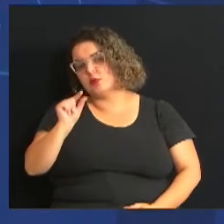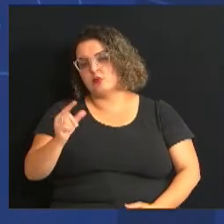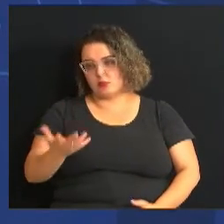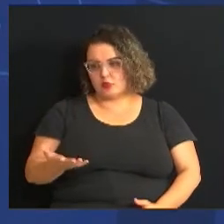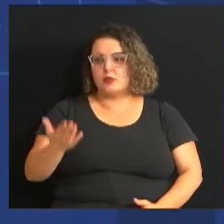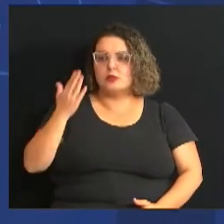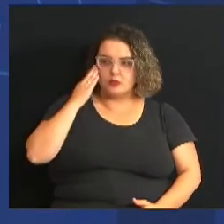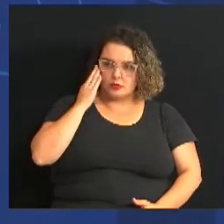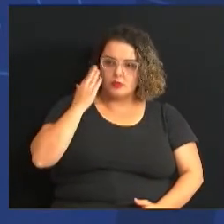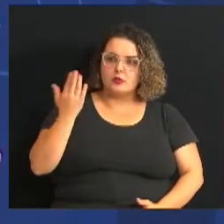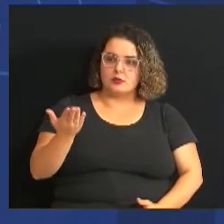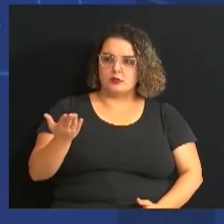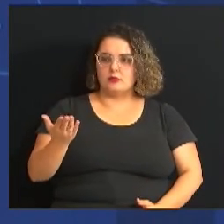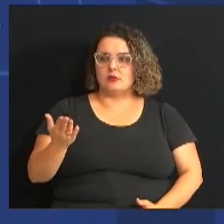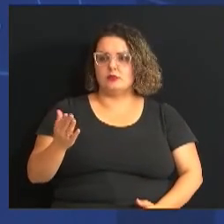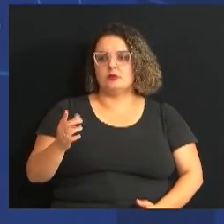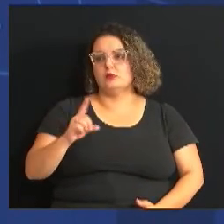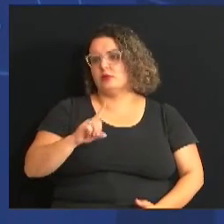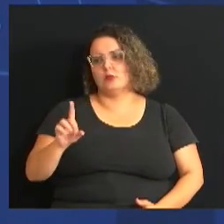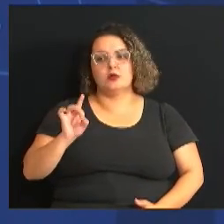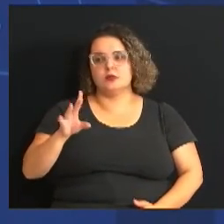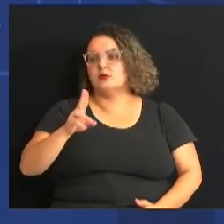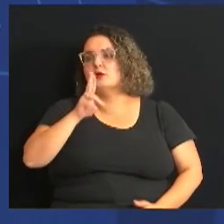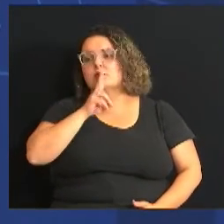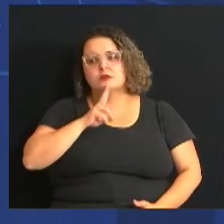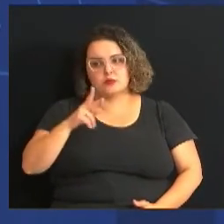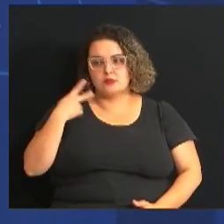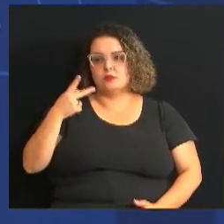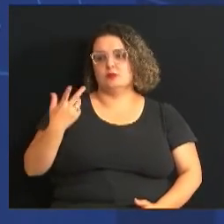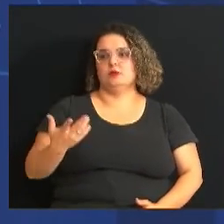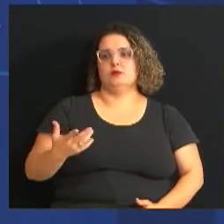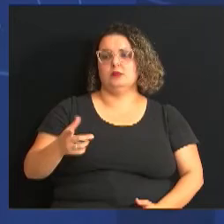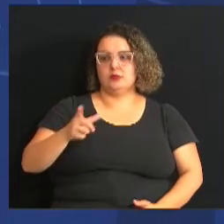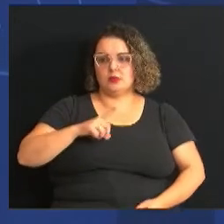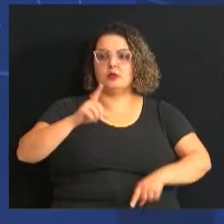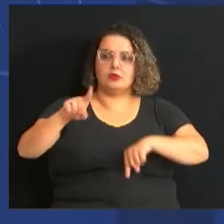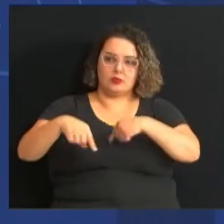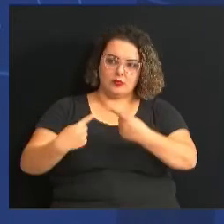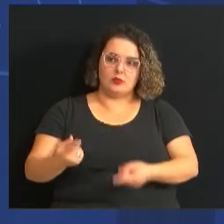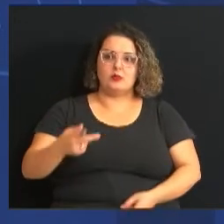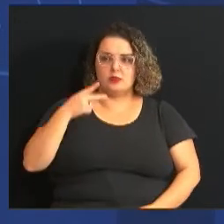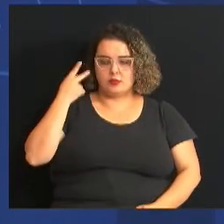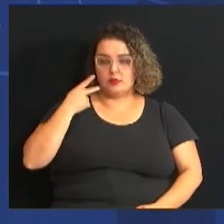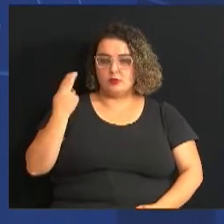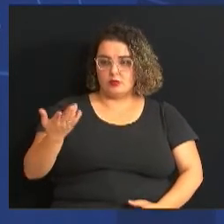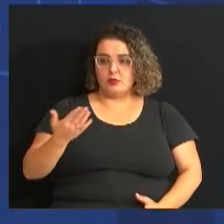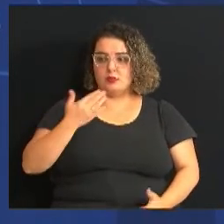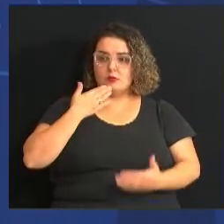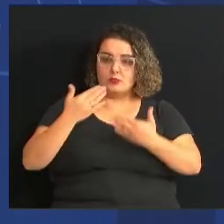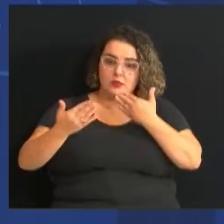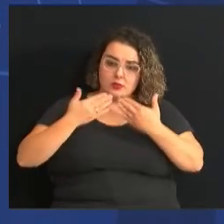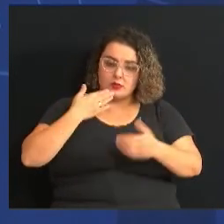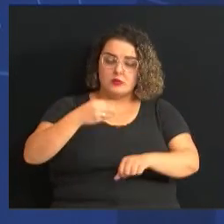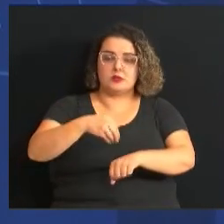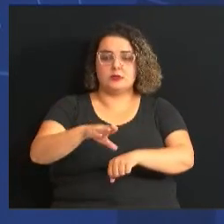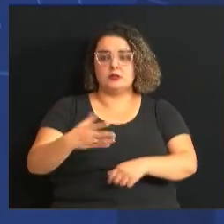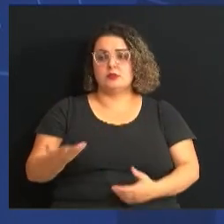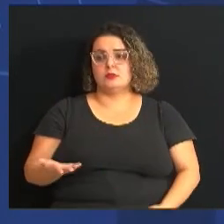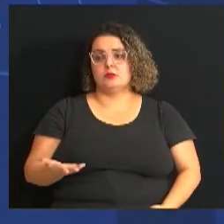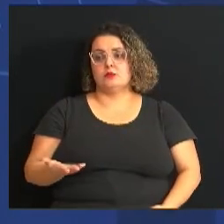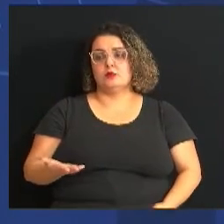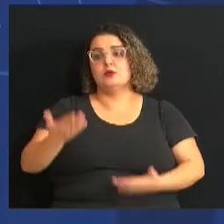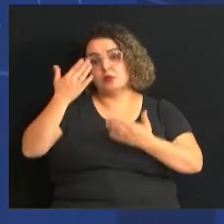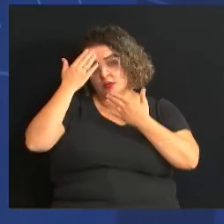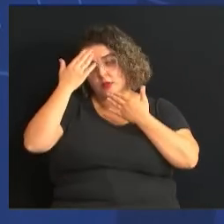sabe que não é só o Nelson que existe como vereador, existem outros vereadores também apresentando as suas indicações, mas assim eu agradeço que pelo